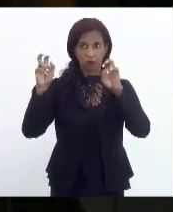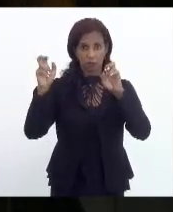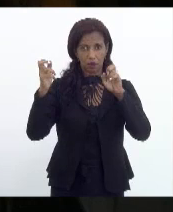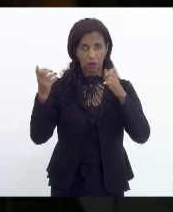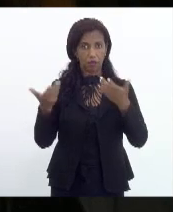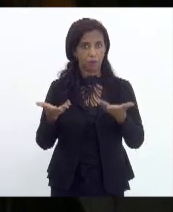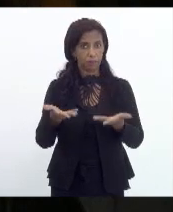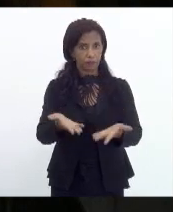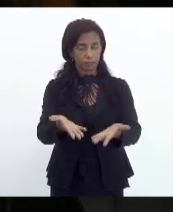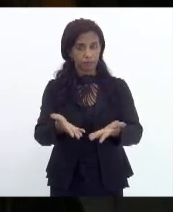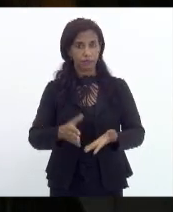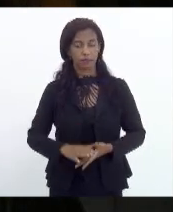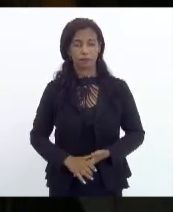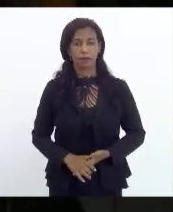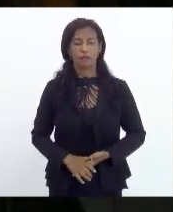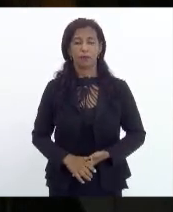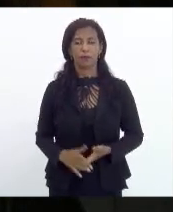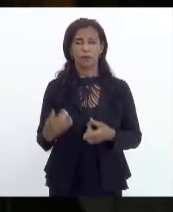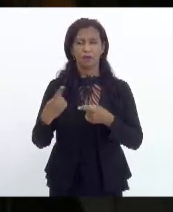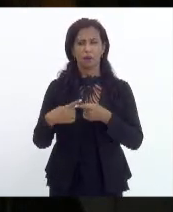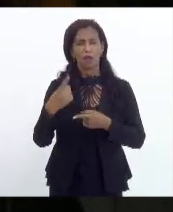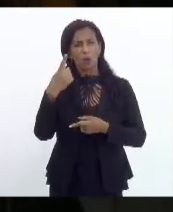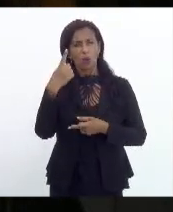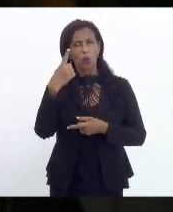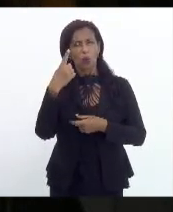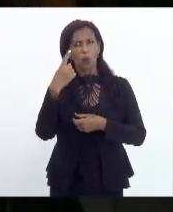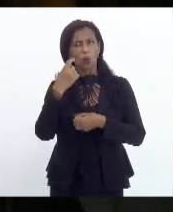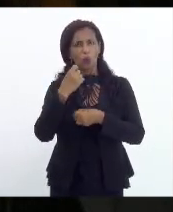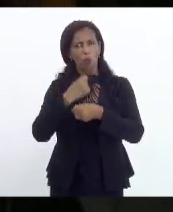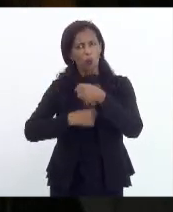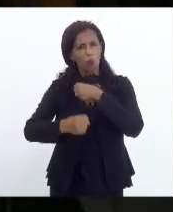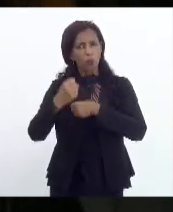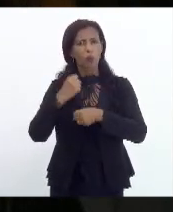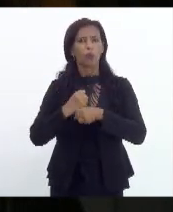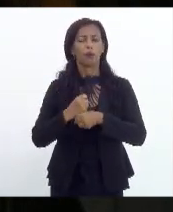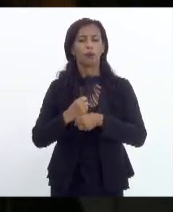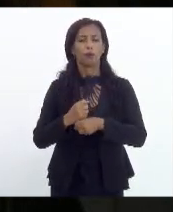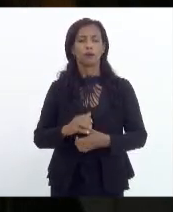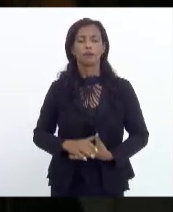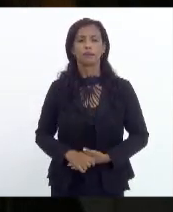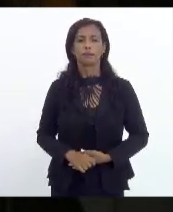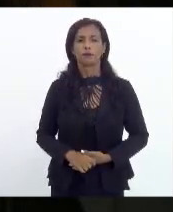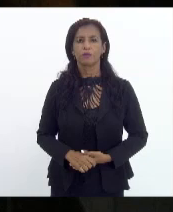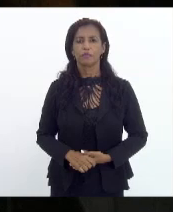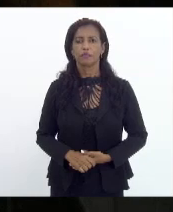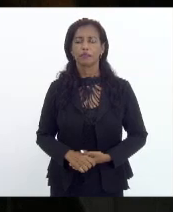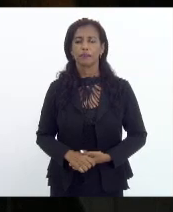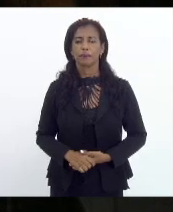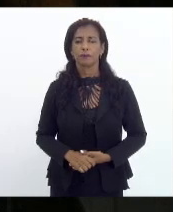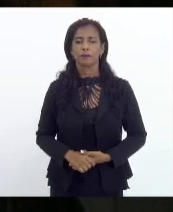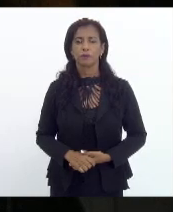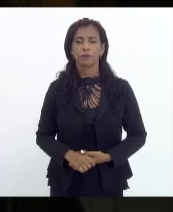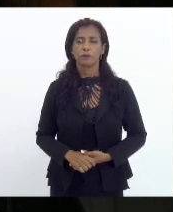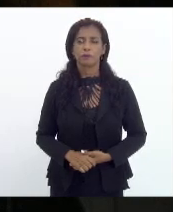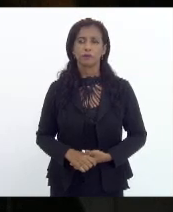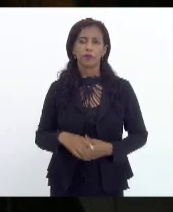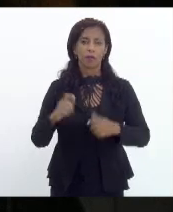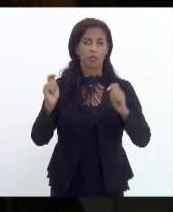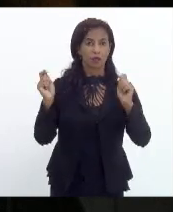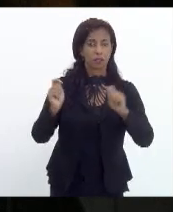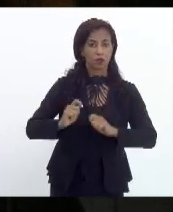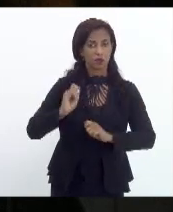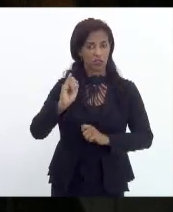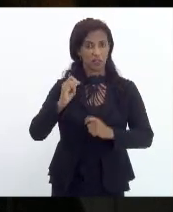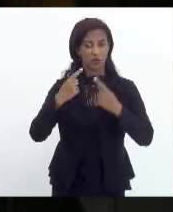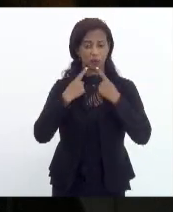tona porque há 1 ano atrás É possivelmente se tivesse